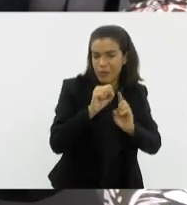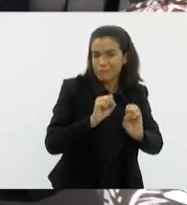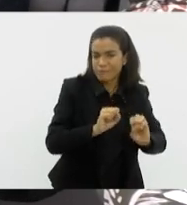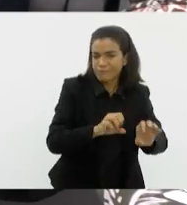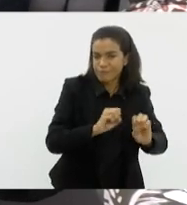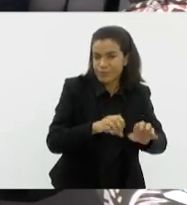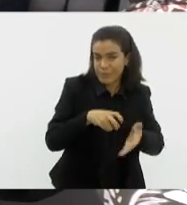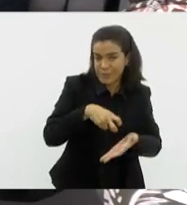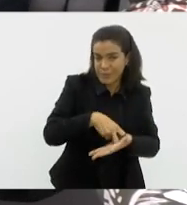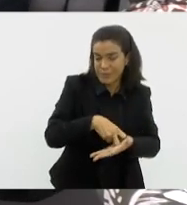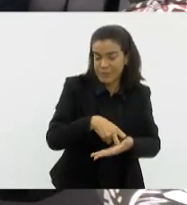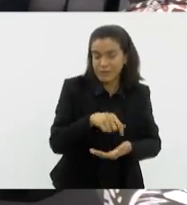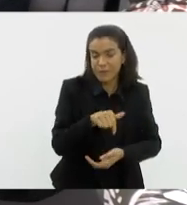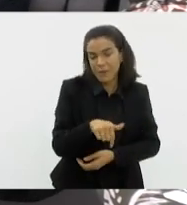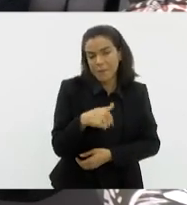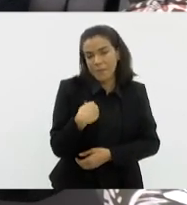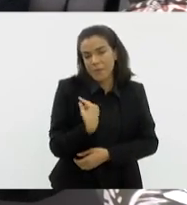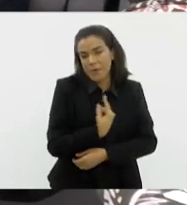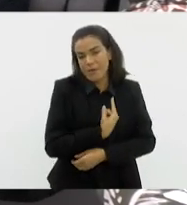tinha ciência disso, porque a gente aqui